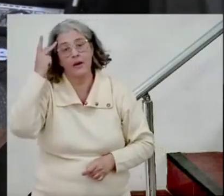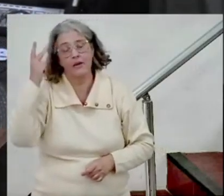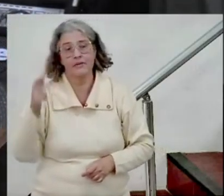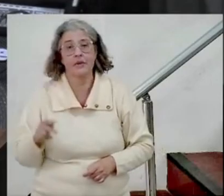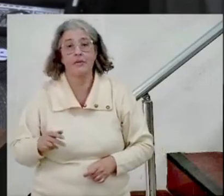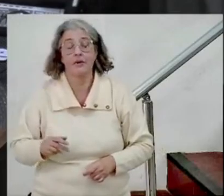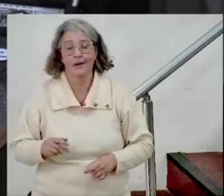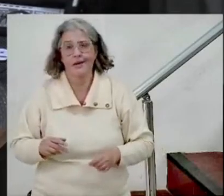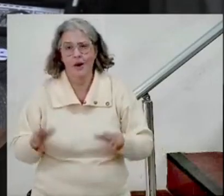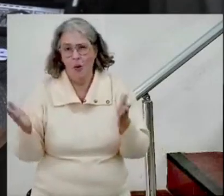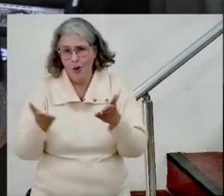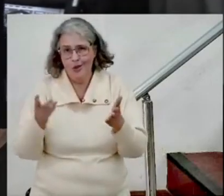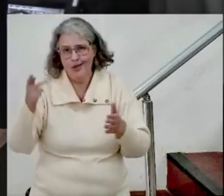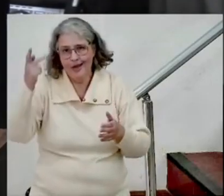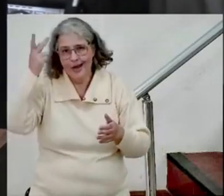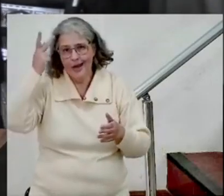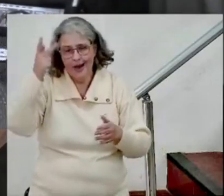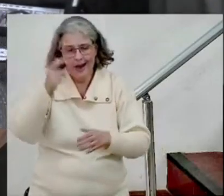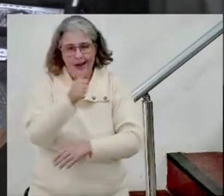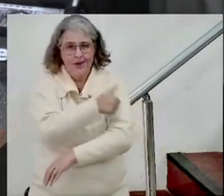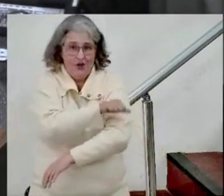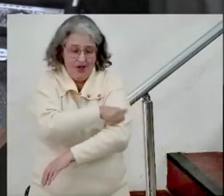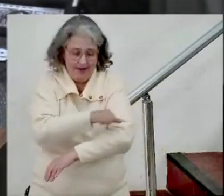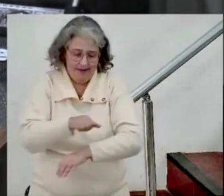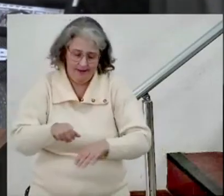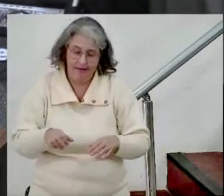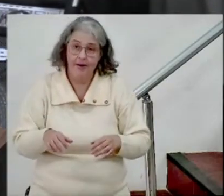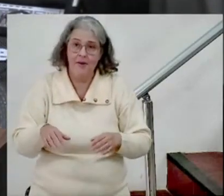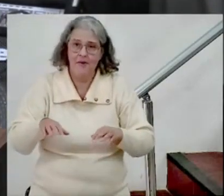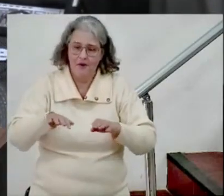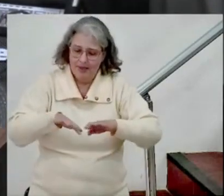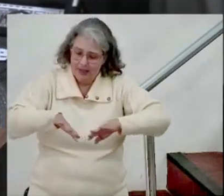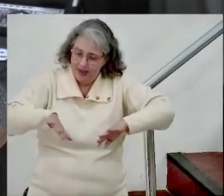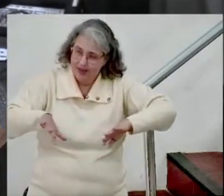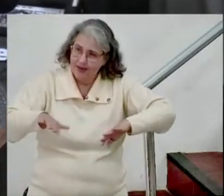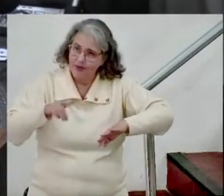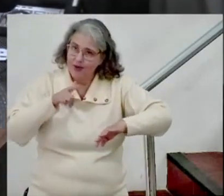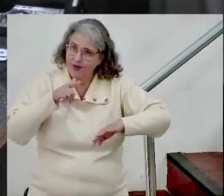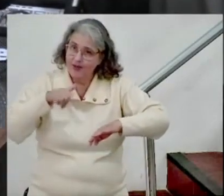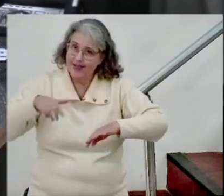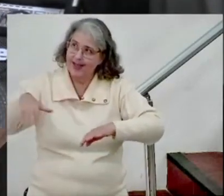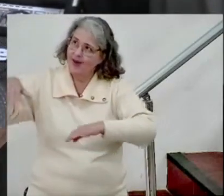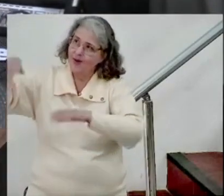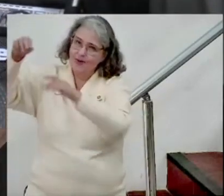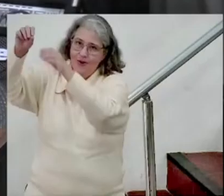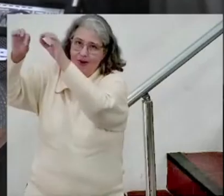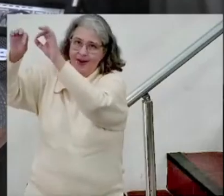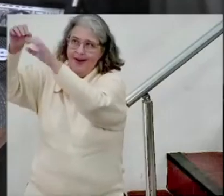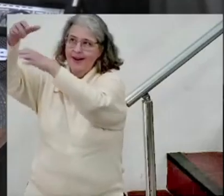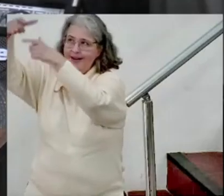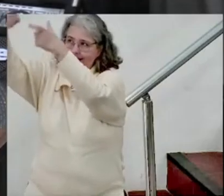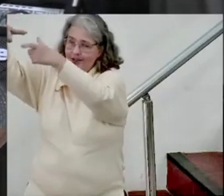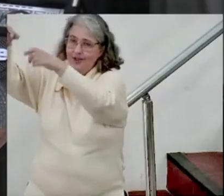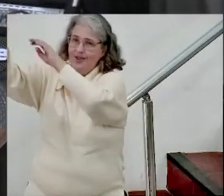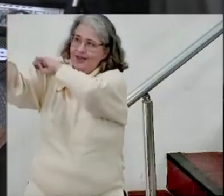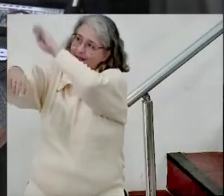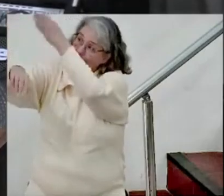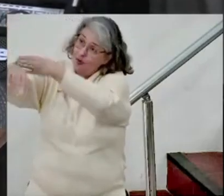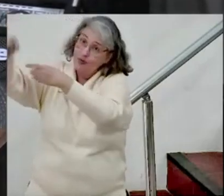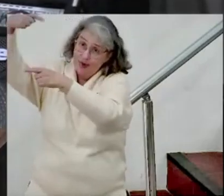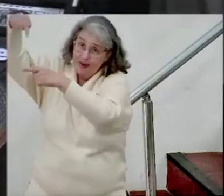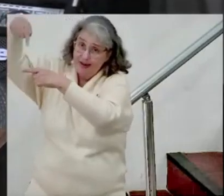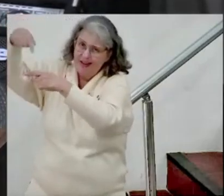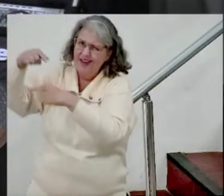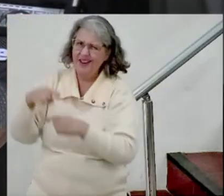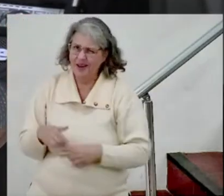pessoa. Não é verdade? Na beira da praia que é chique. Mas se você pensar em termos de defesa, a cidade construída sobre a montanha, naquela época,